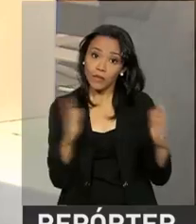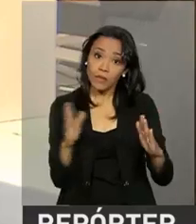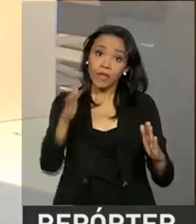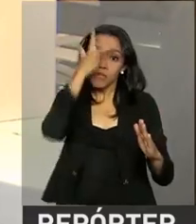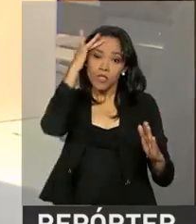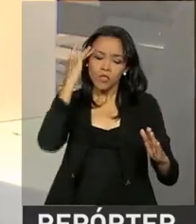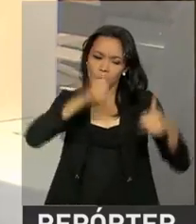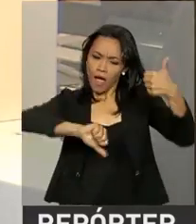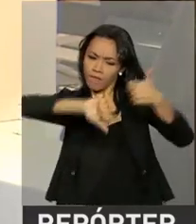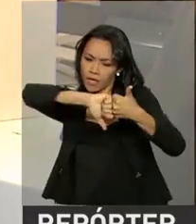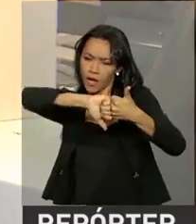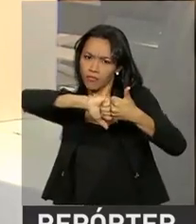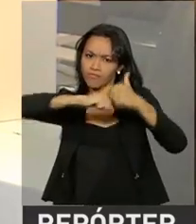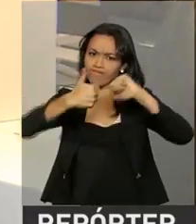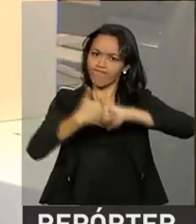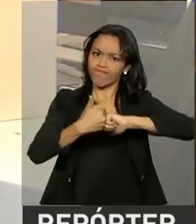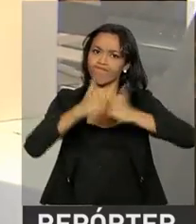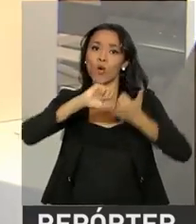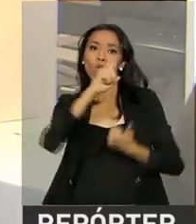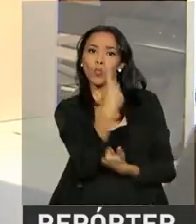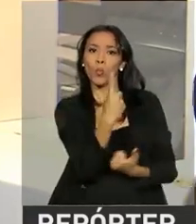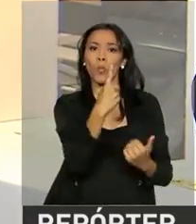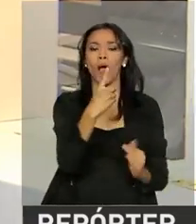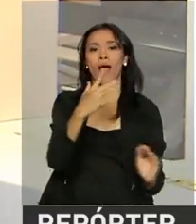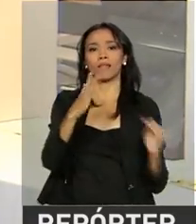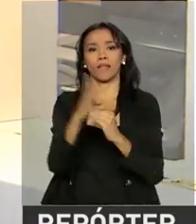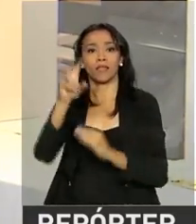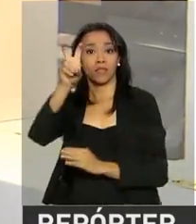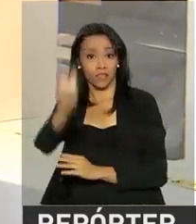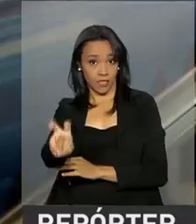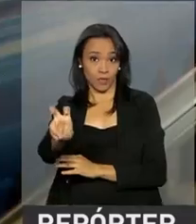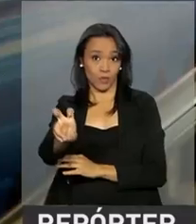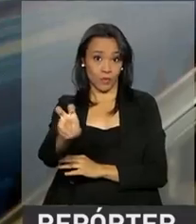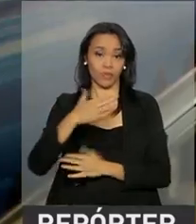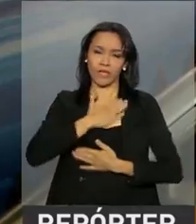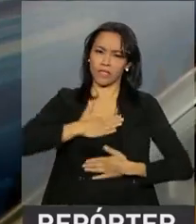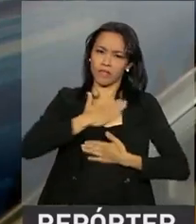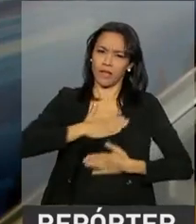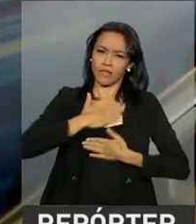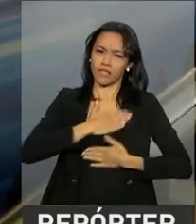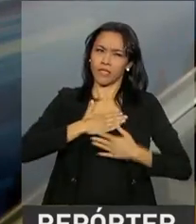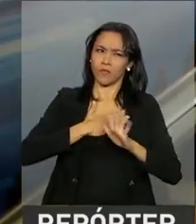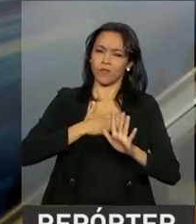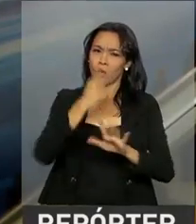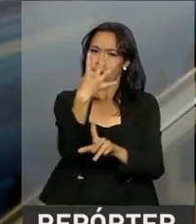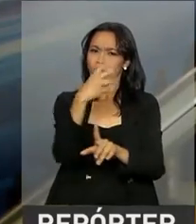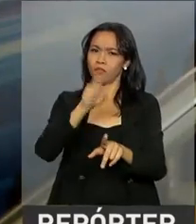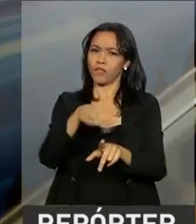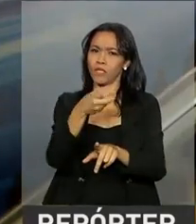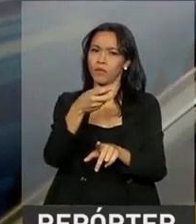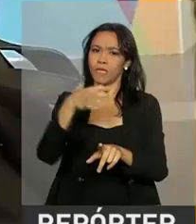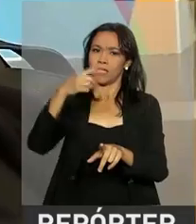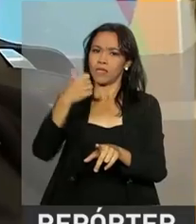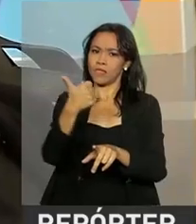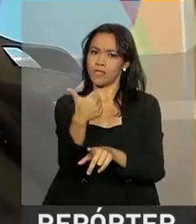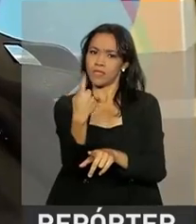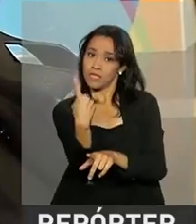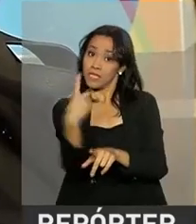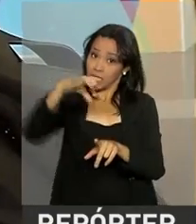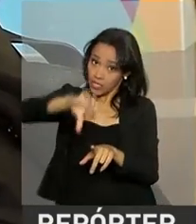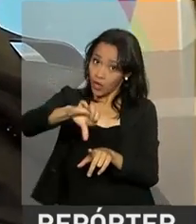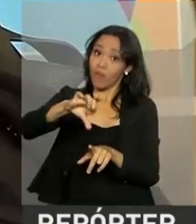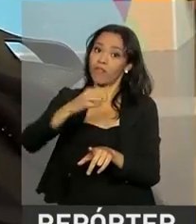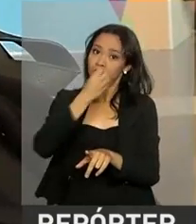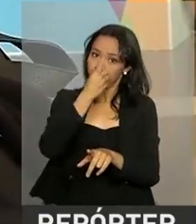aeroportos. Numa escala de 1 a 5, a média de satisfação ficou em 4,19. Não, nada